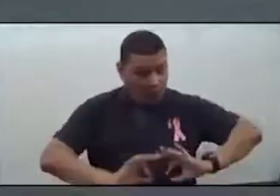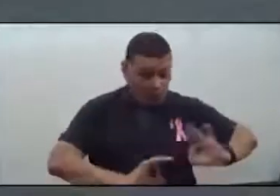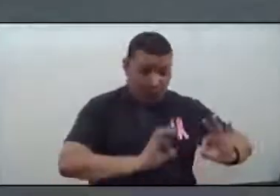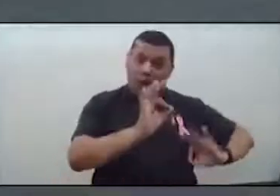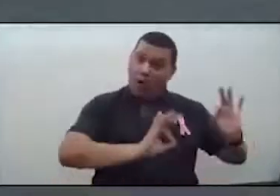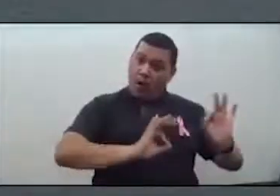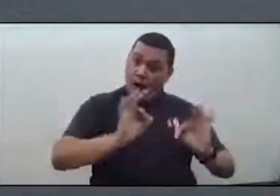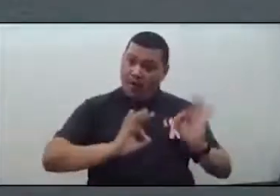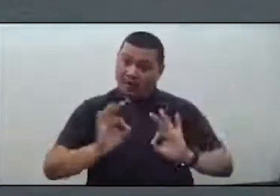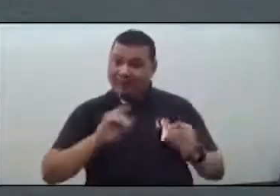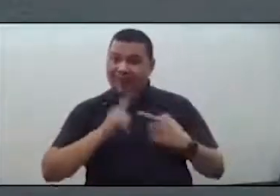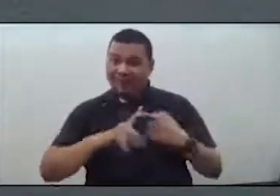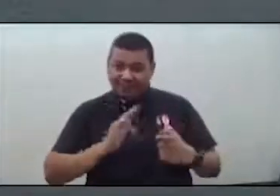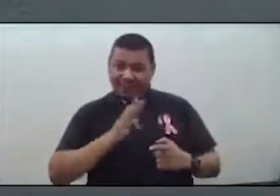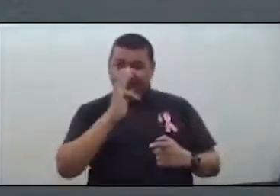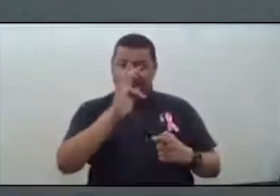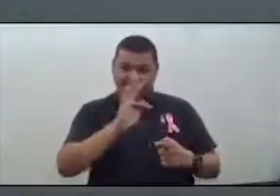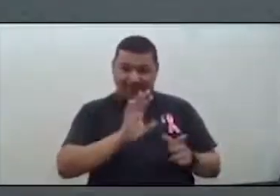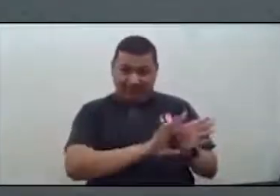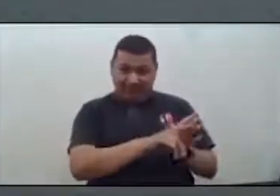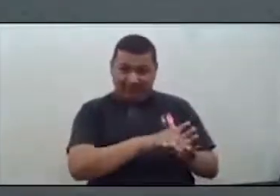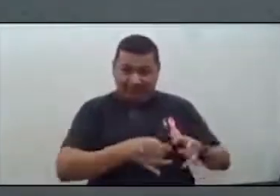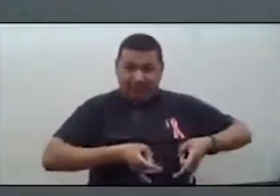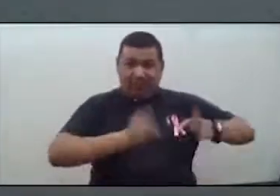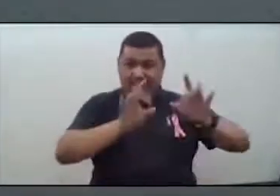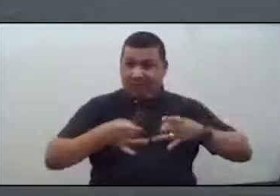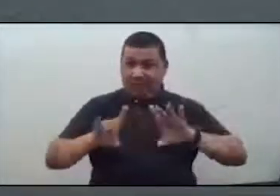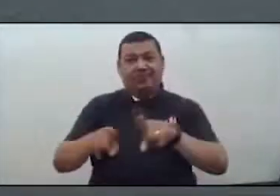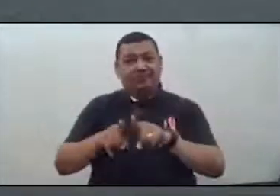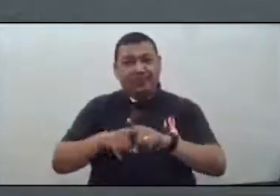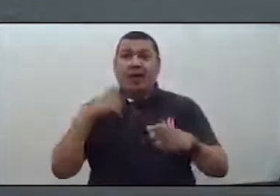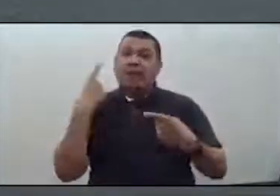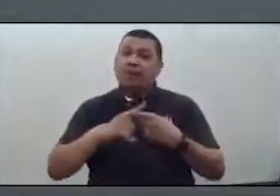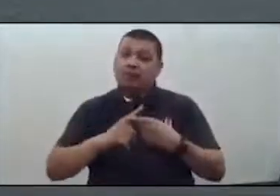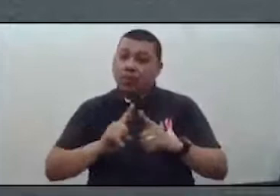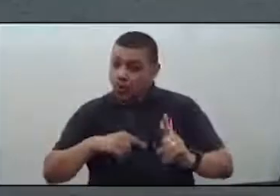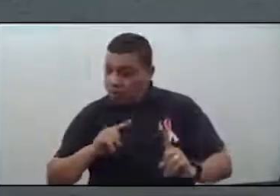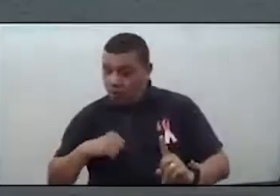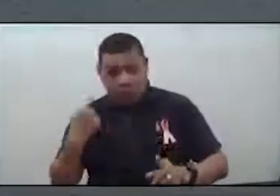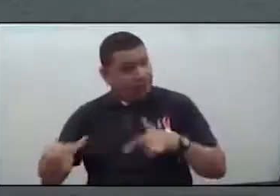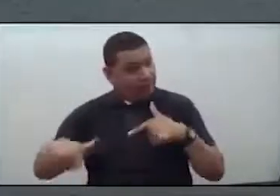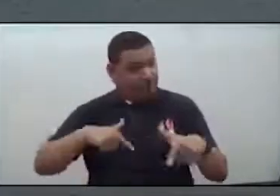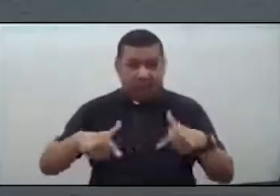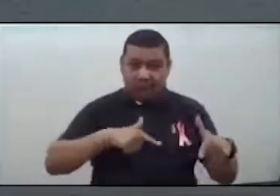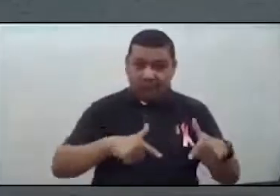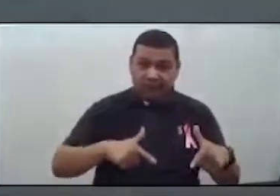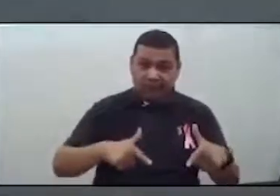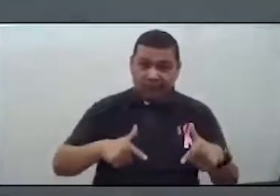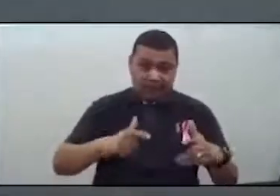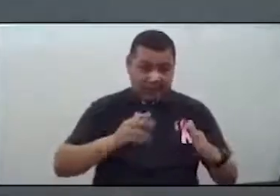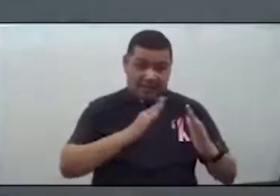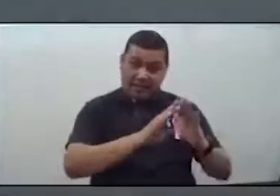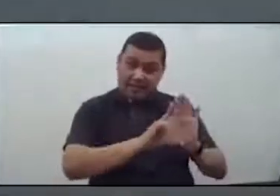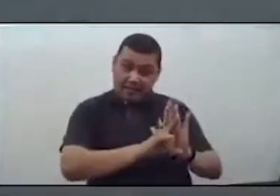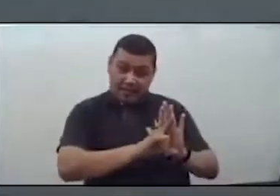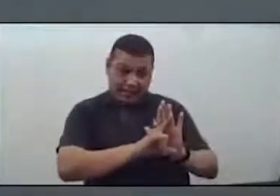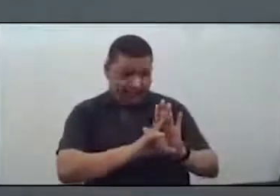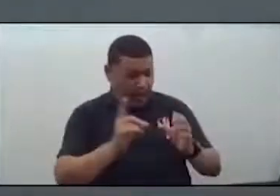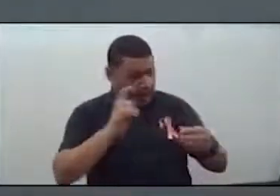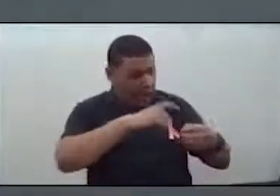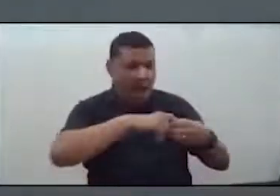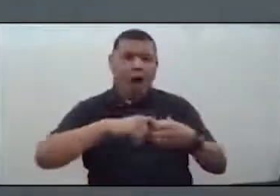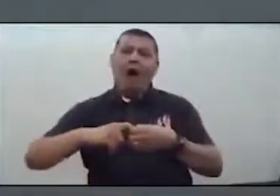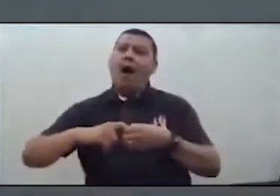para que isso venha a acontecer. Então, estamos trabalhando para isso, a Câmara está sendo parceira de toda essa situação. Queria